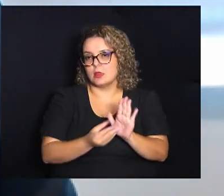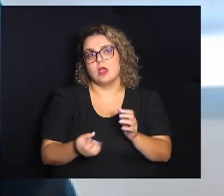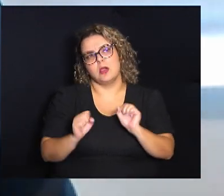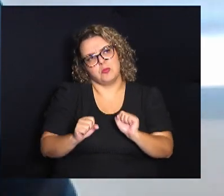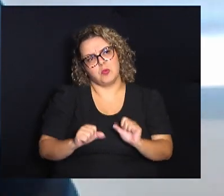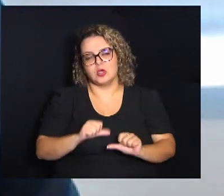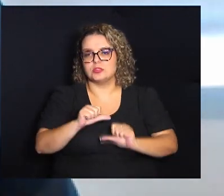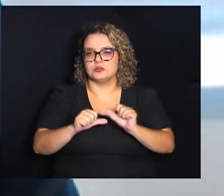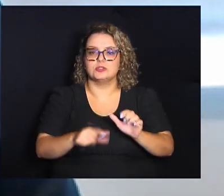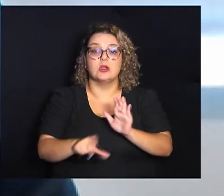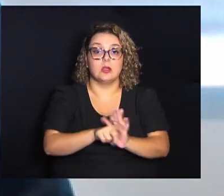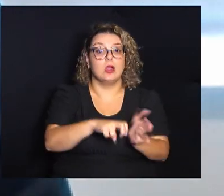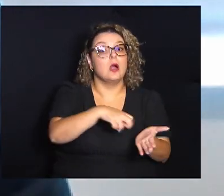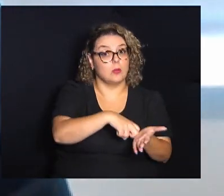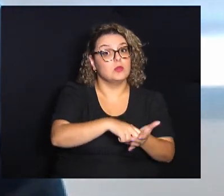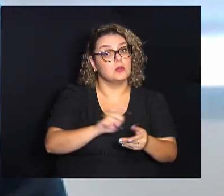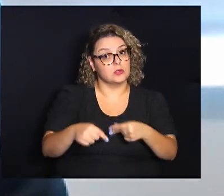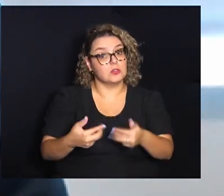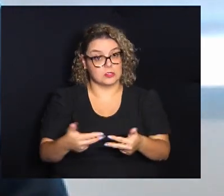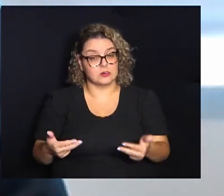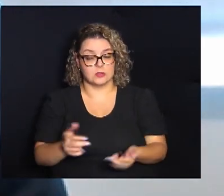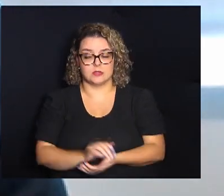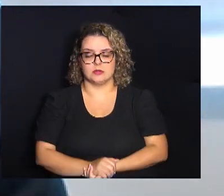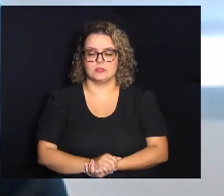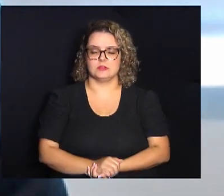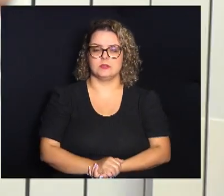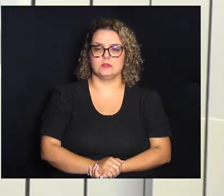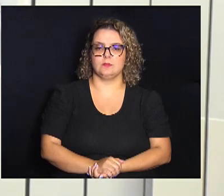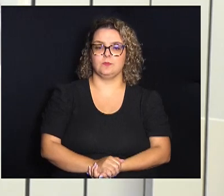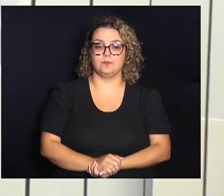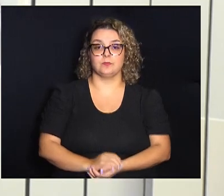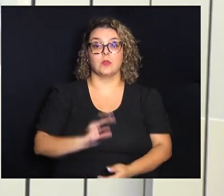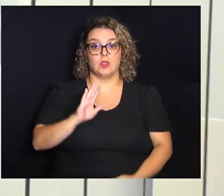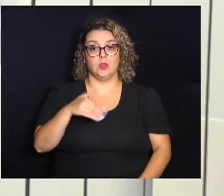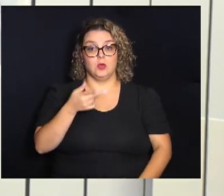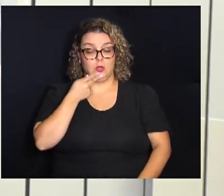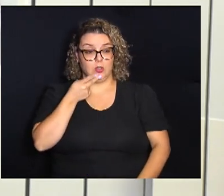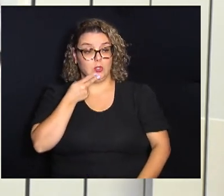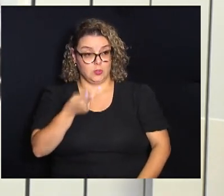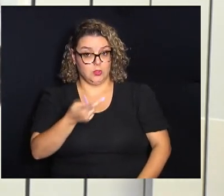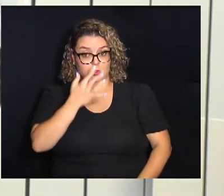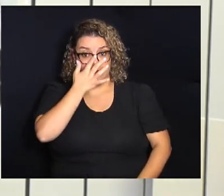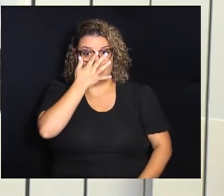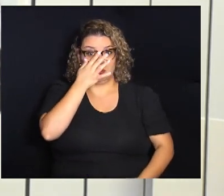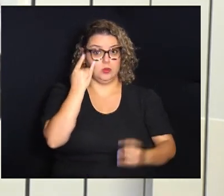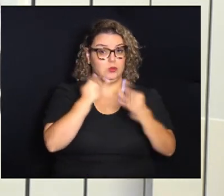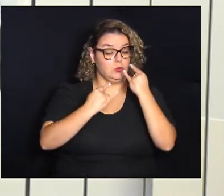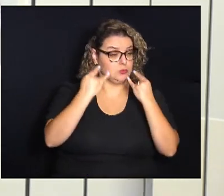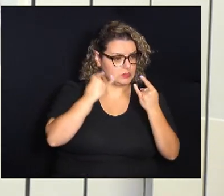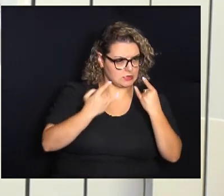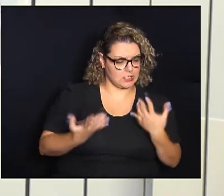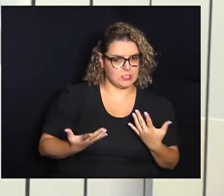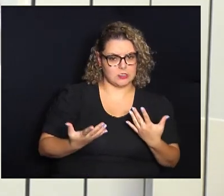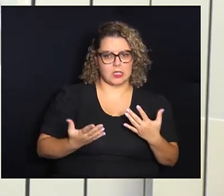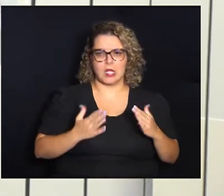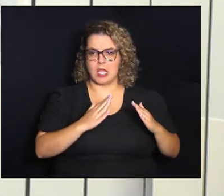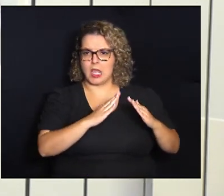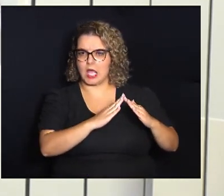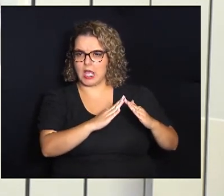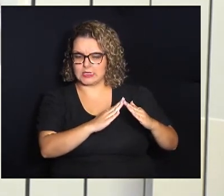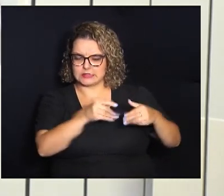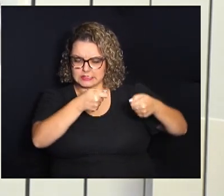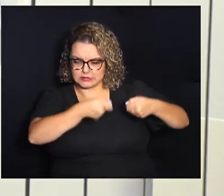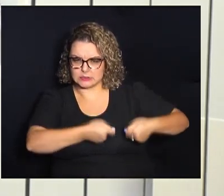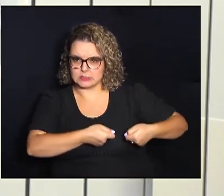aplicação de penalidades, esse tipo de coisa. Quando você cita os interessados, as casas de